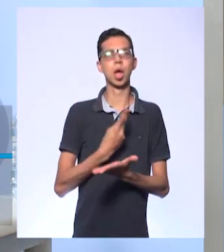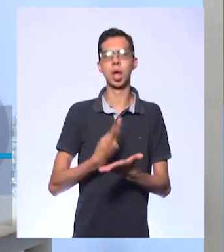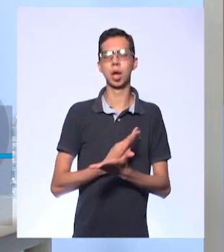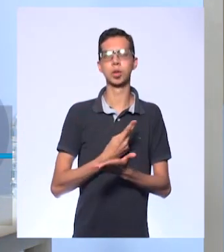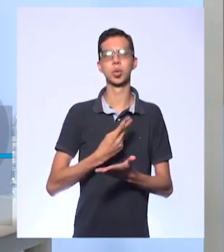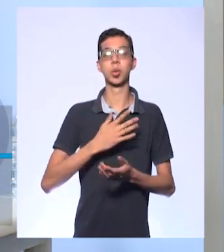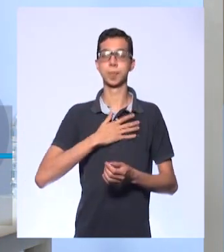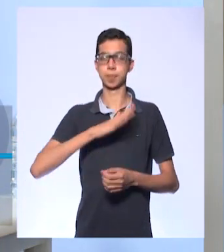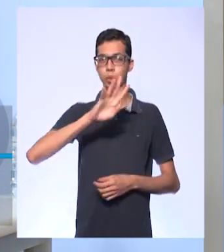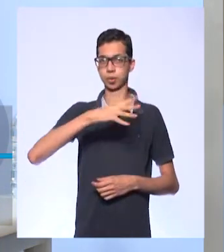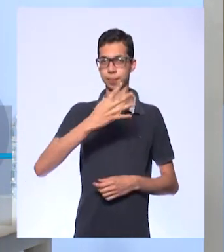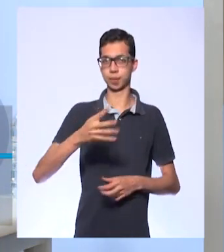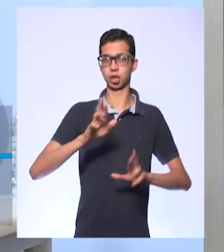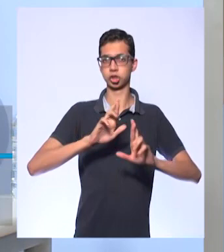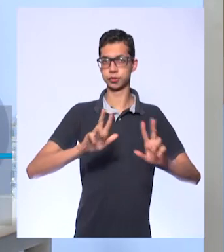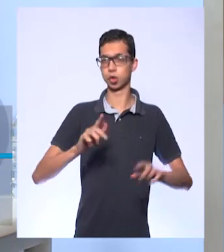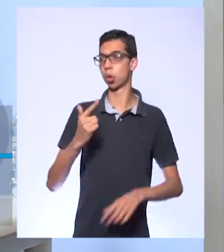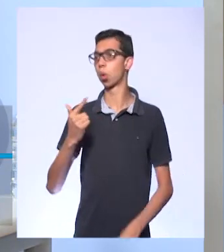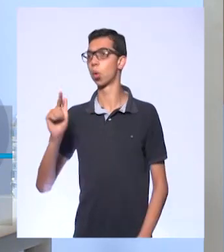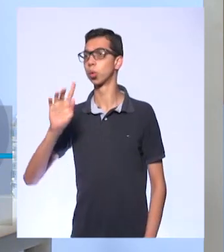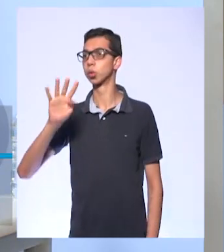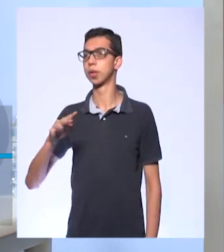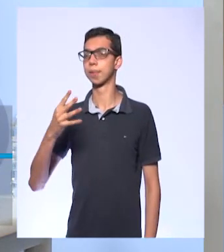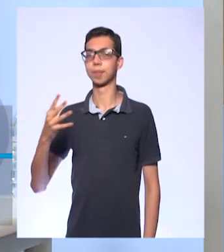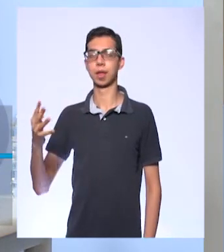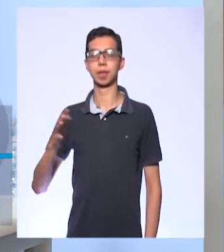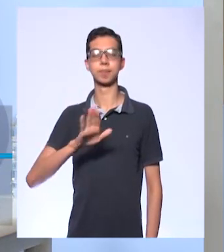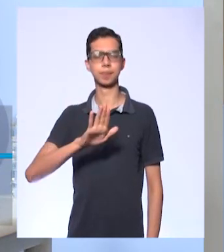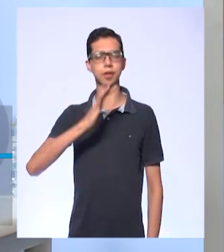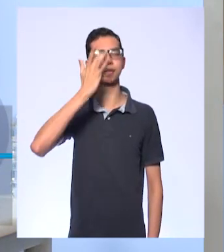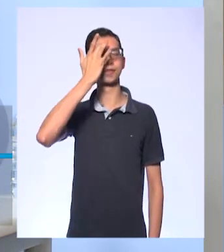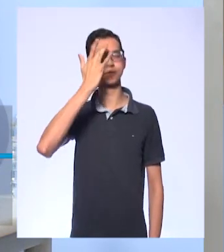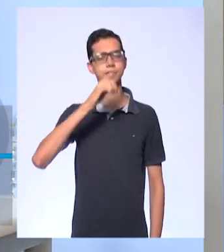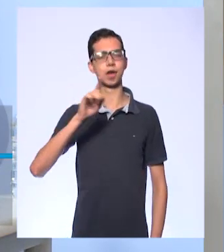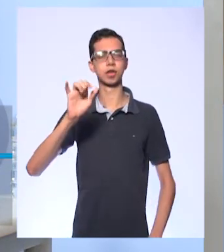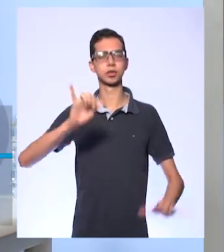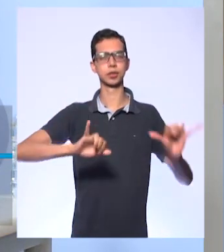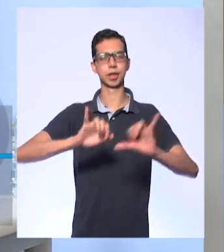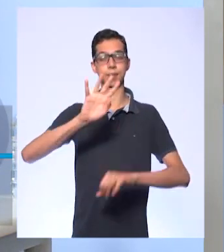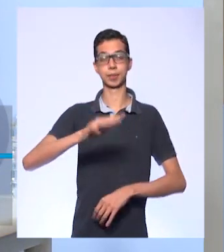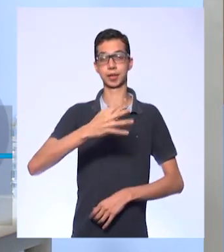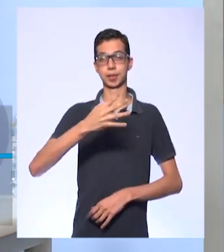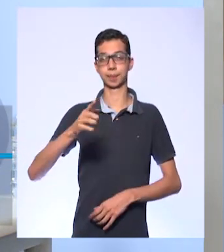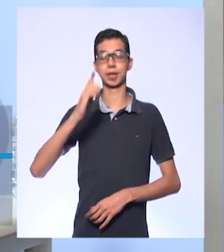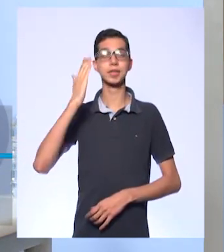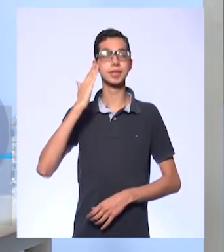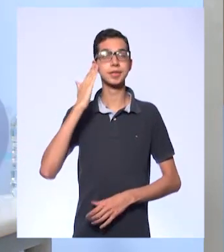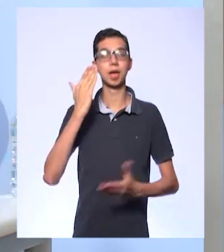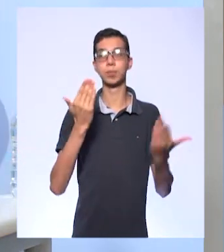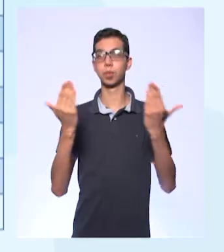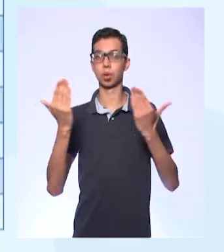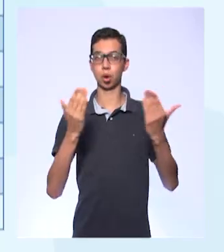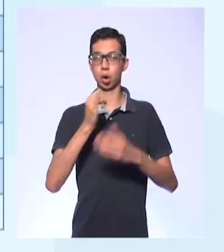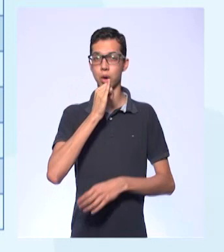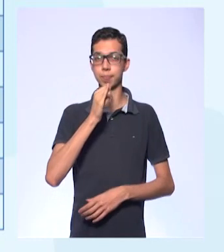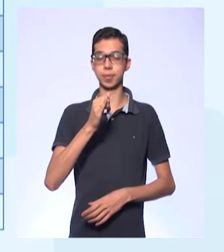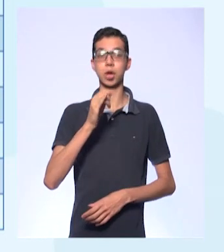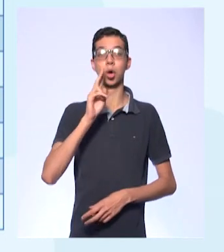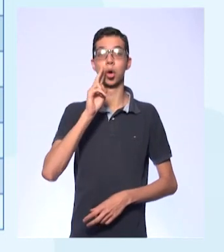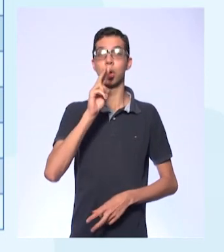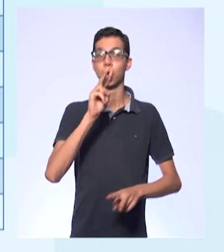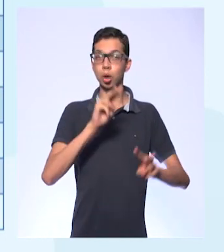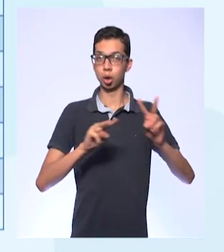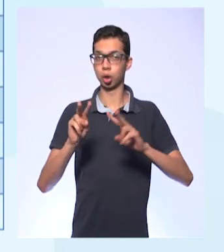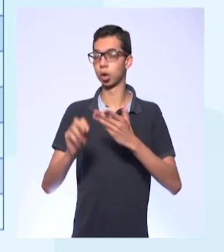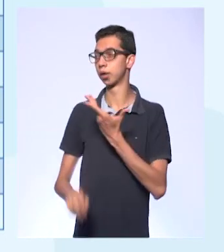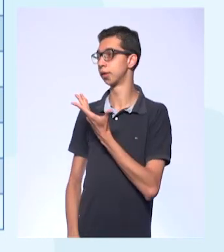Então, para facilitar o trabalho com a tabela periódica, o que nós fazemos? Se vocês olharem no quadro que eu coloquei para vocês, eu